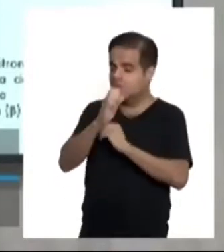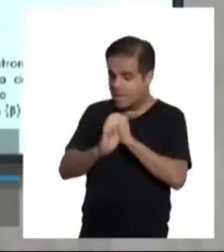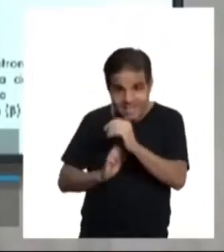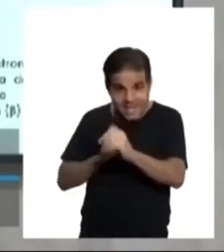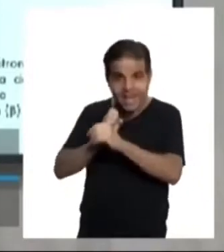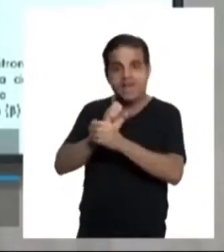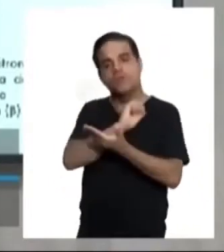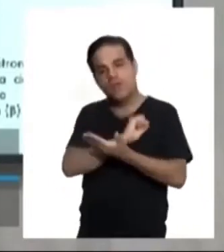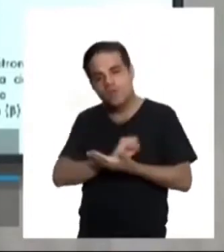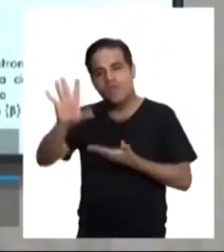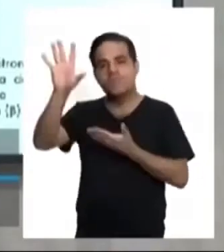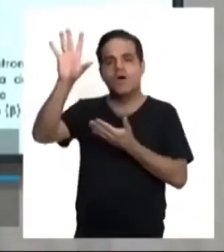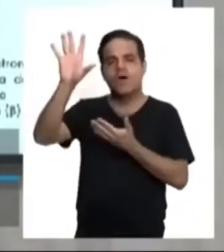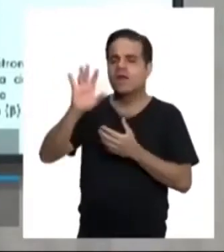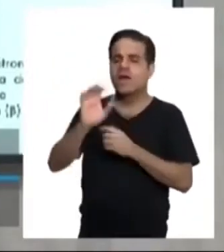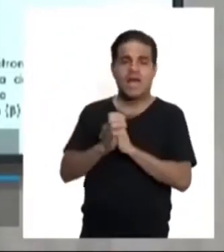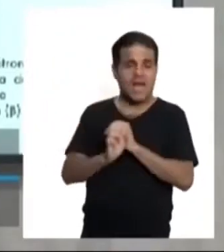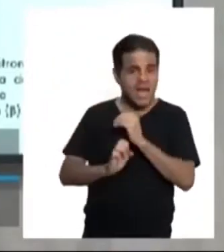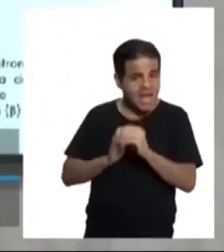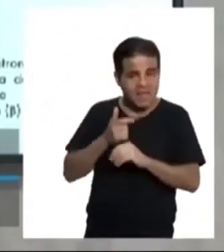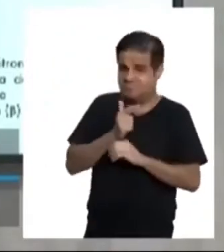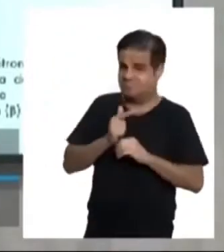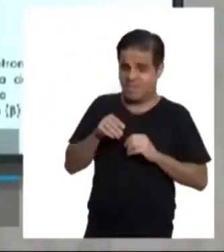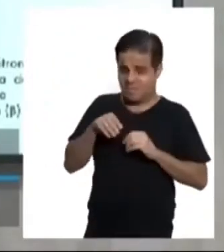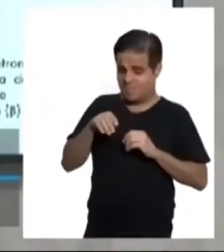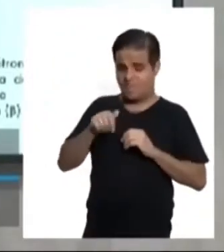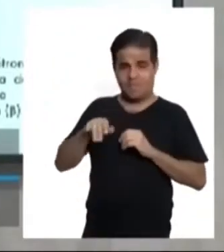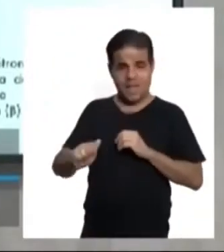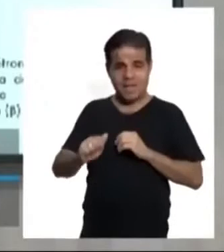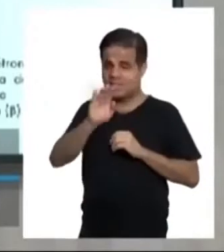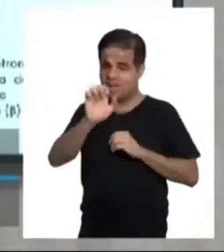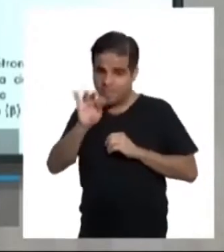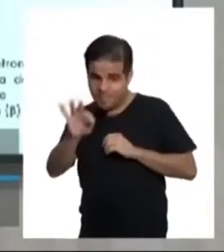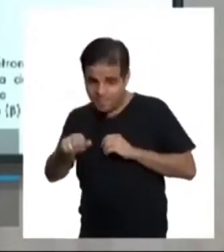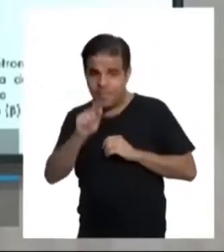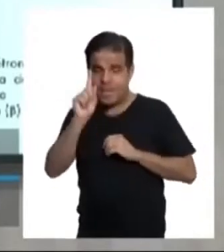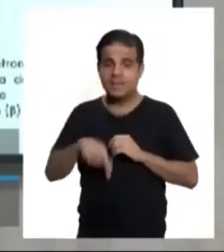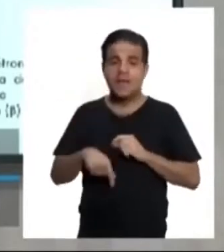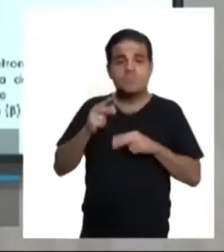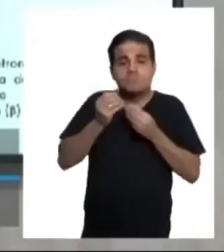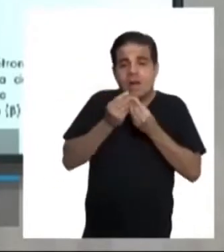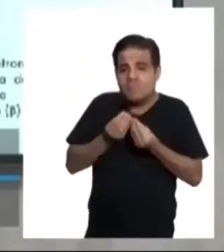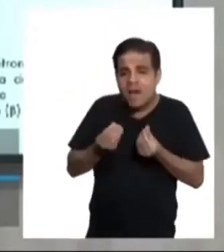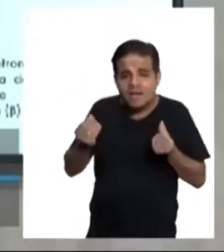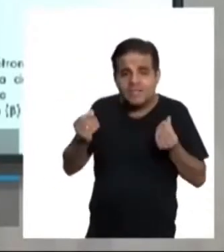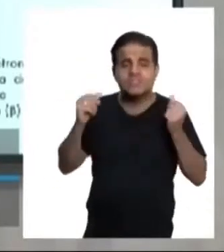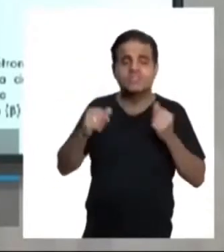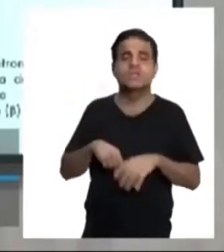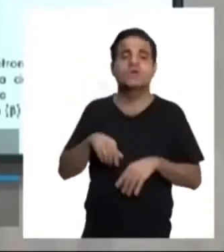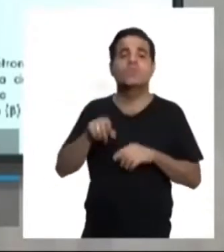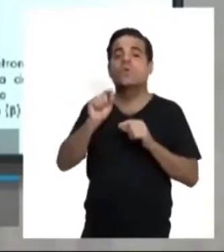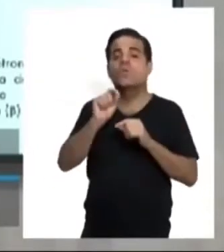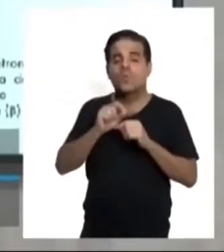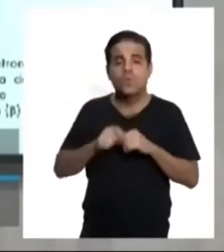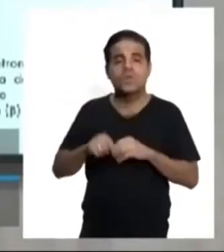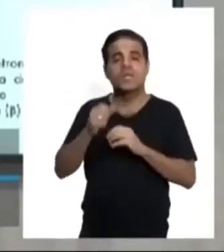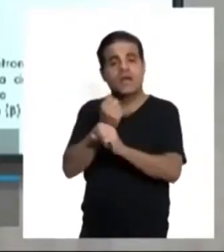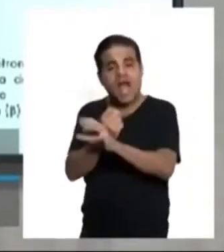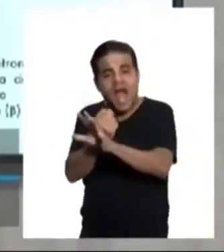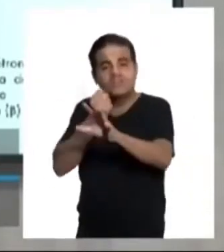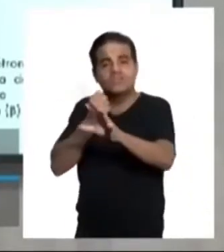embora. Como elétron não tem massa, beta é uma partícula radioativa que não tem massa. E o número atômico é